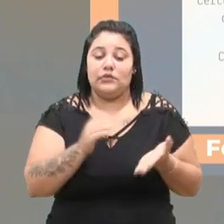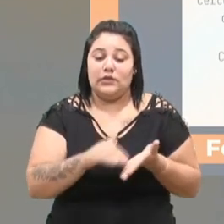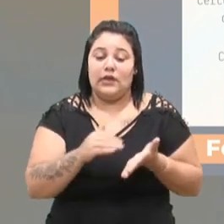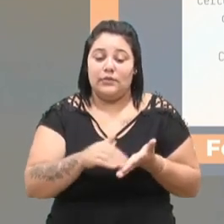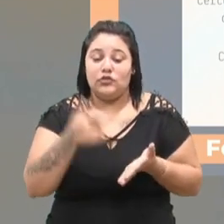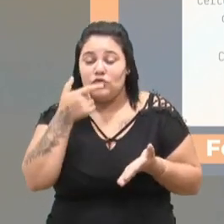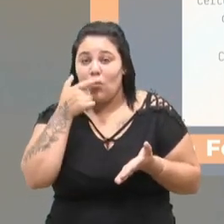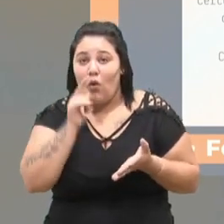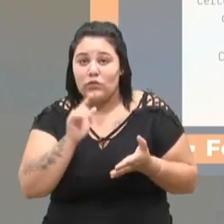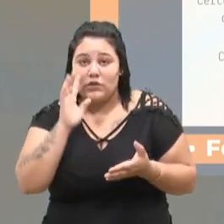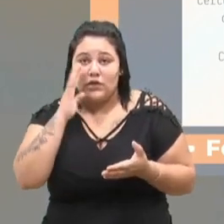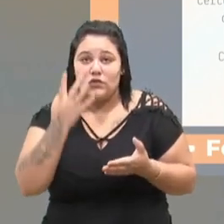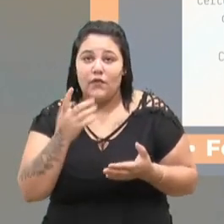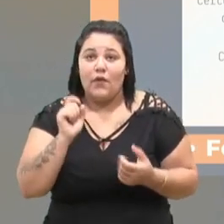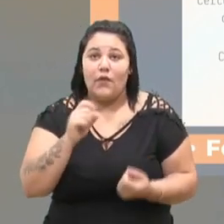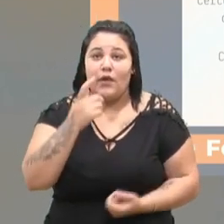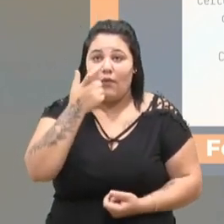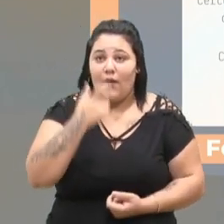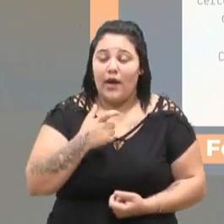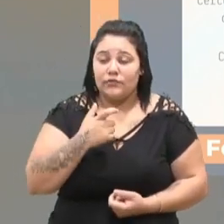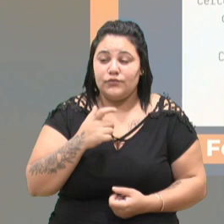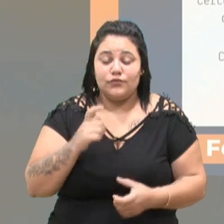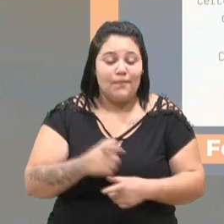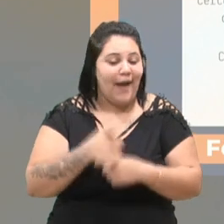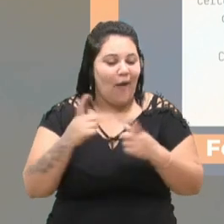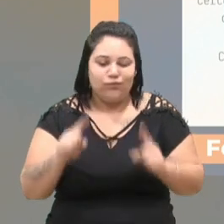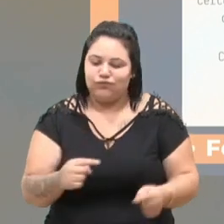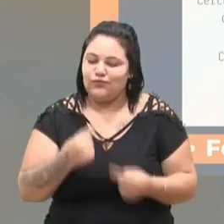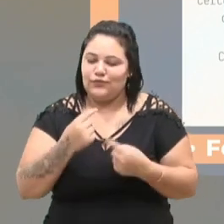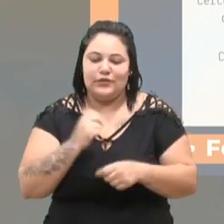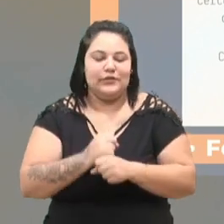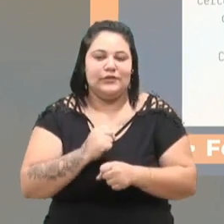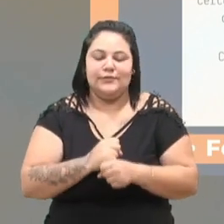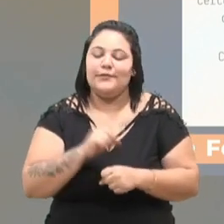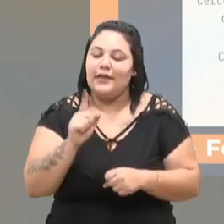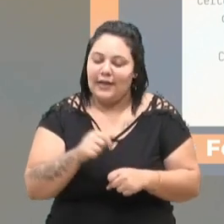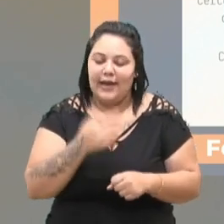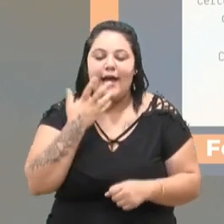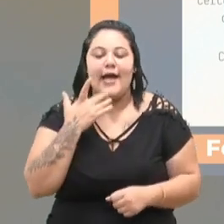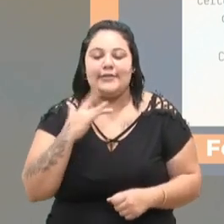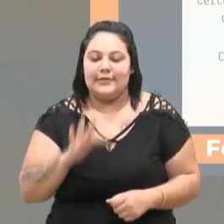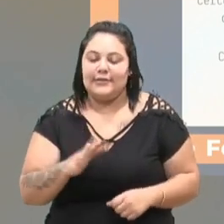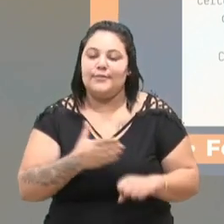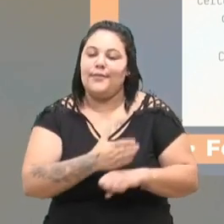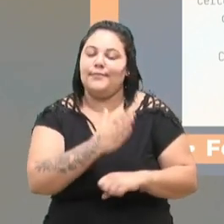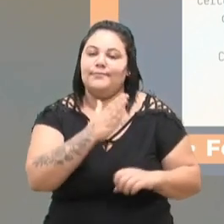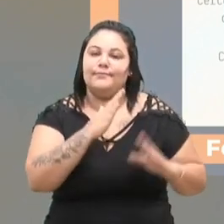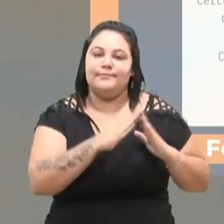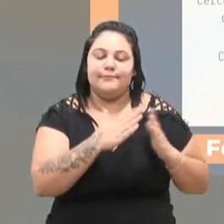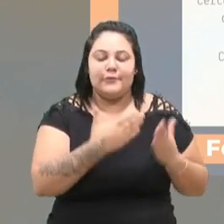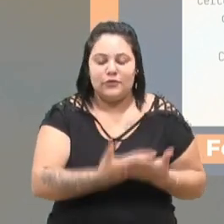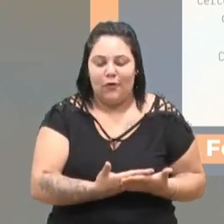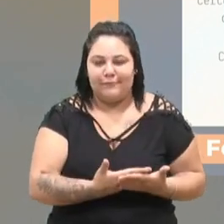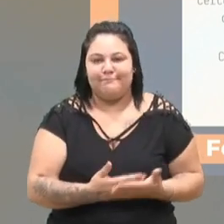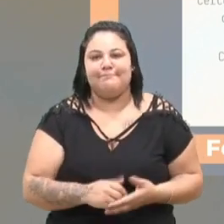afinar o que eu estou achando um dos maiores desafios desse ano, que é as nossas crianças e as escolas e a